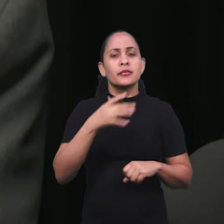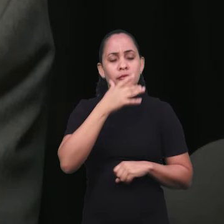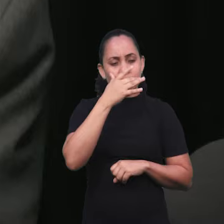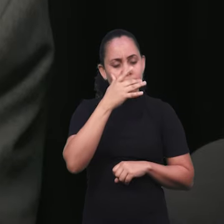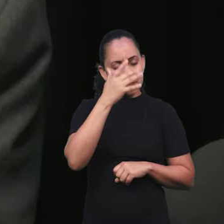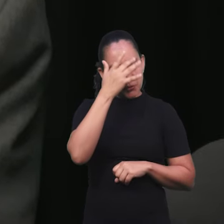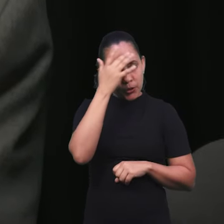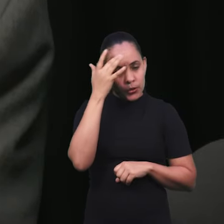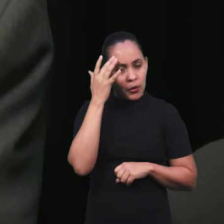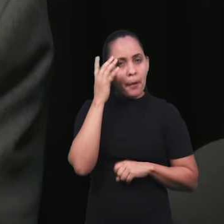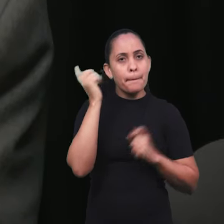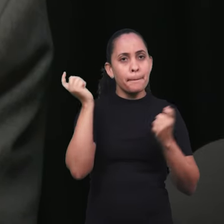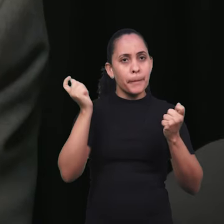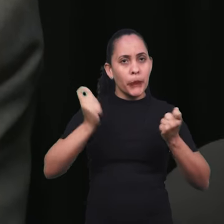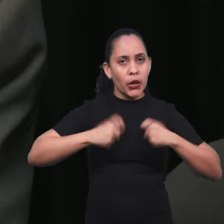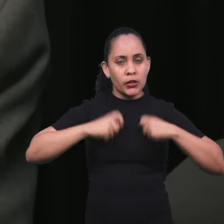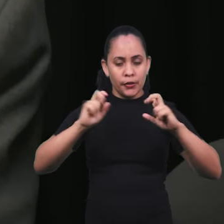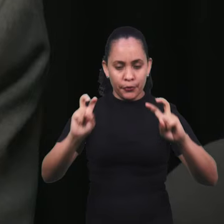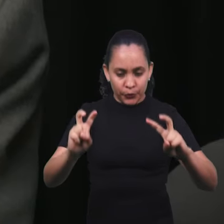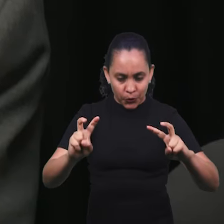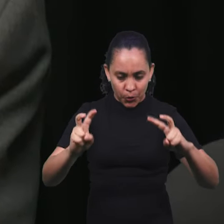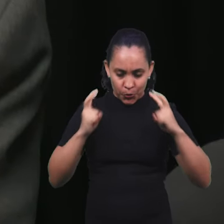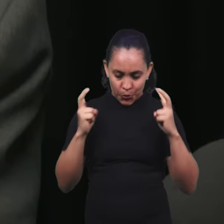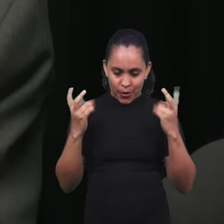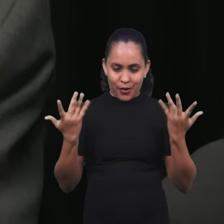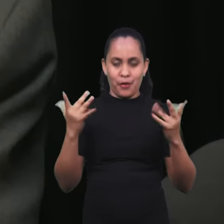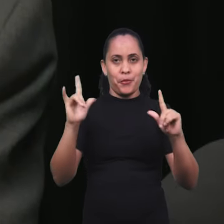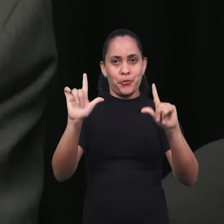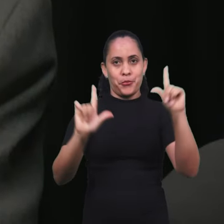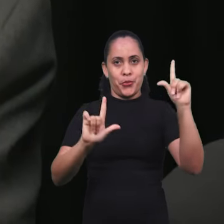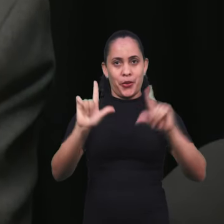que alguém pode estar chegando agora nesse programa.